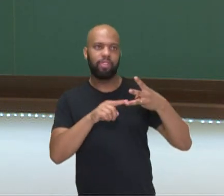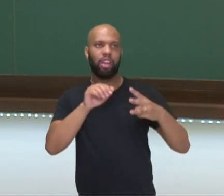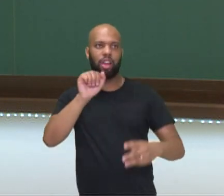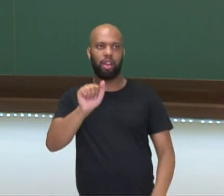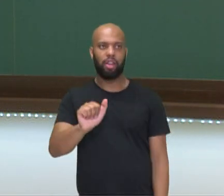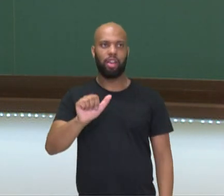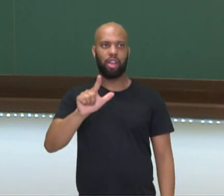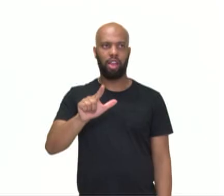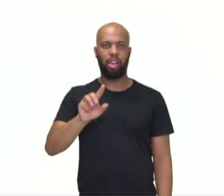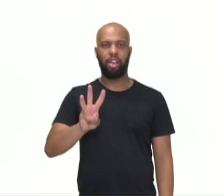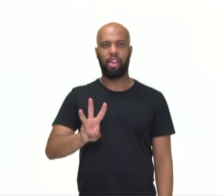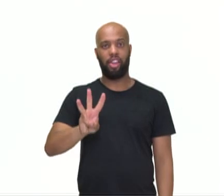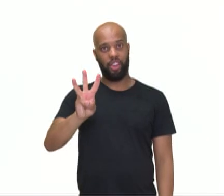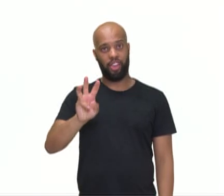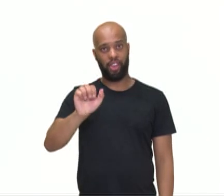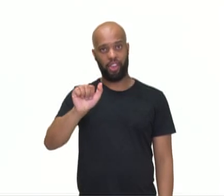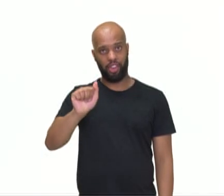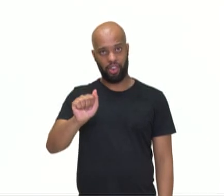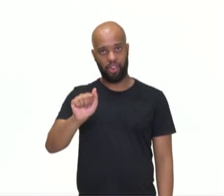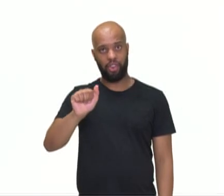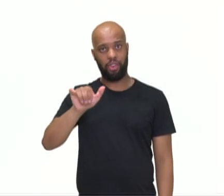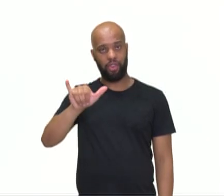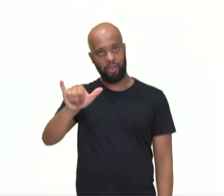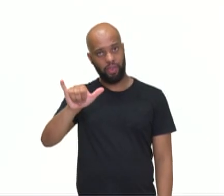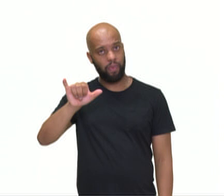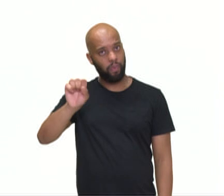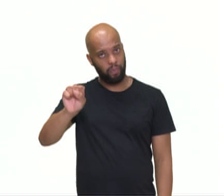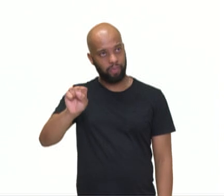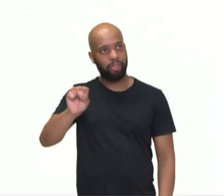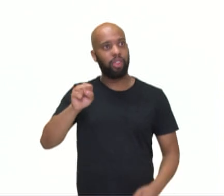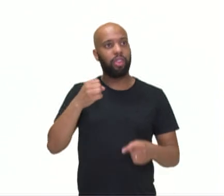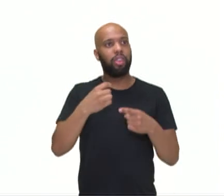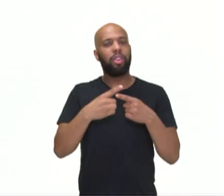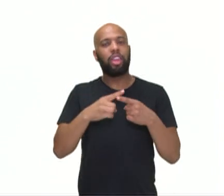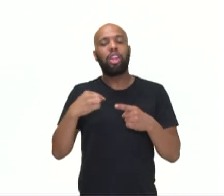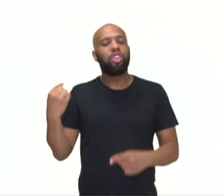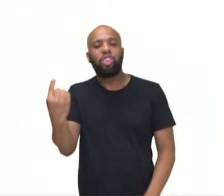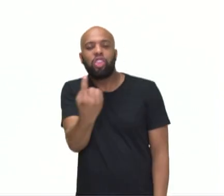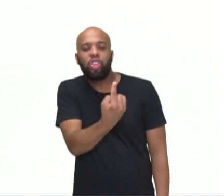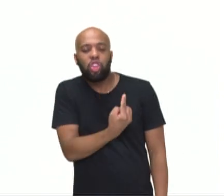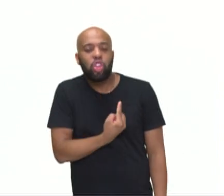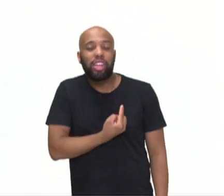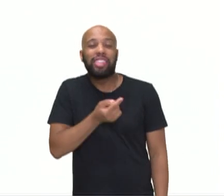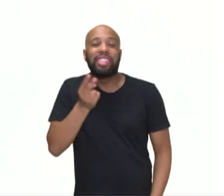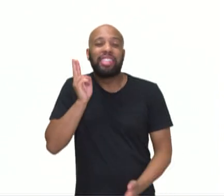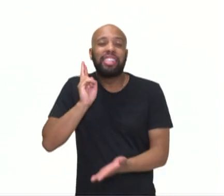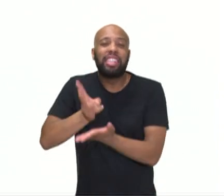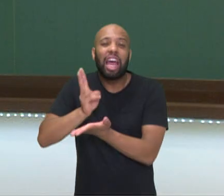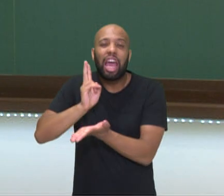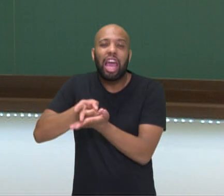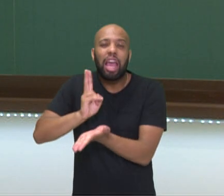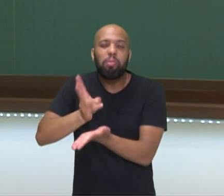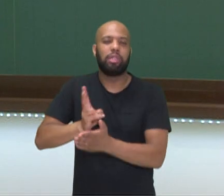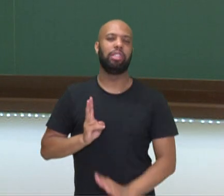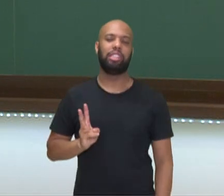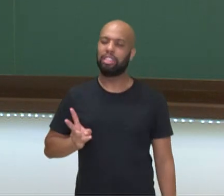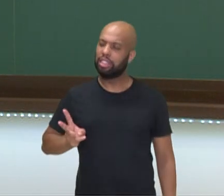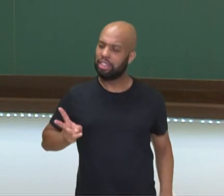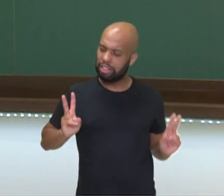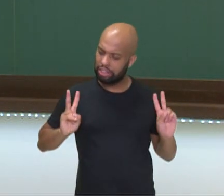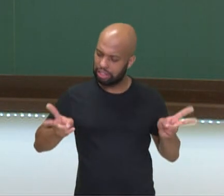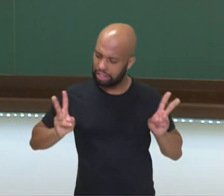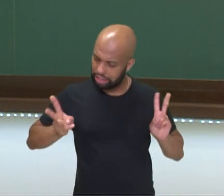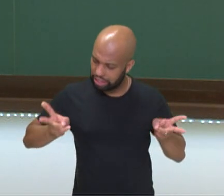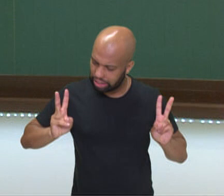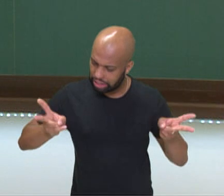é we always go to the gym on weekdays. Então, nós sempre, vejam, lembrem que quando a gente fala de always, o